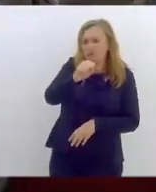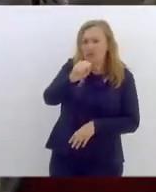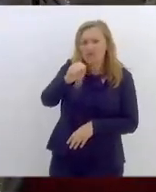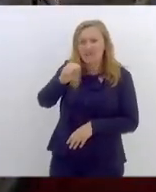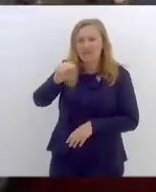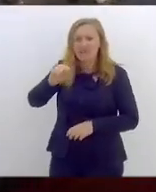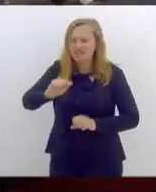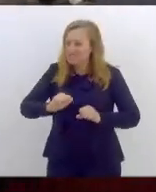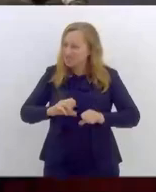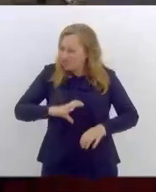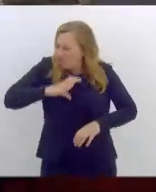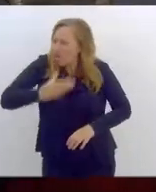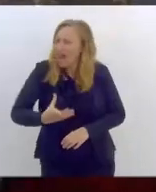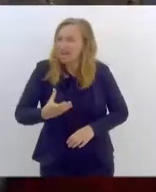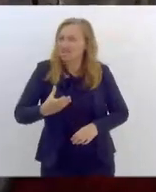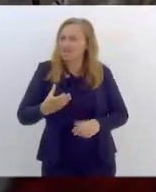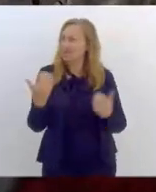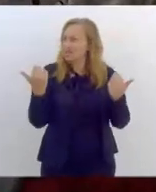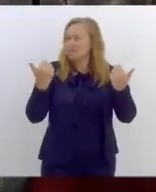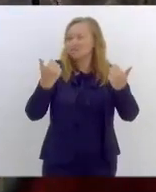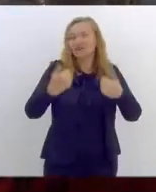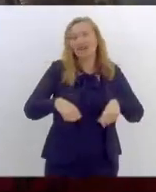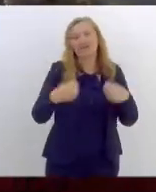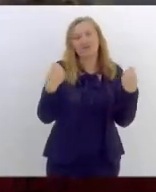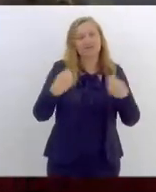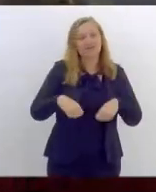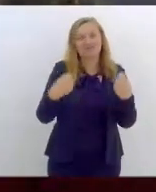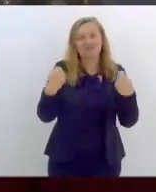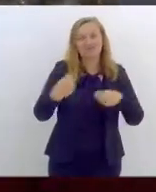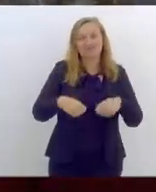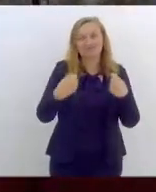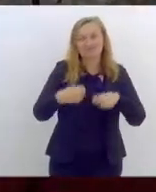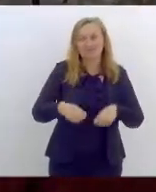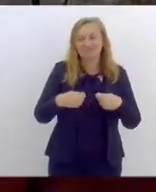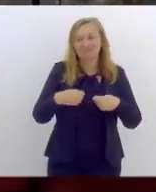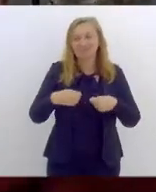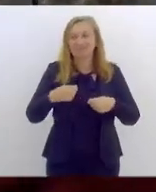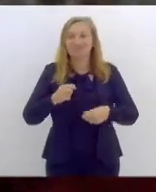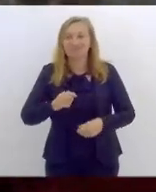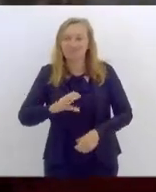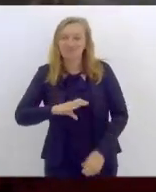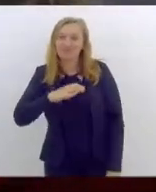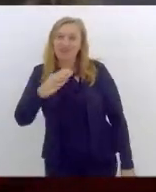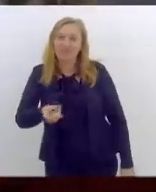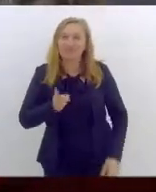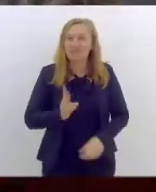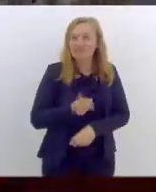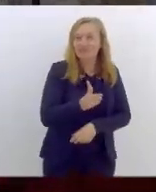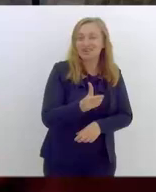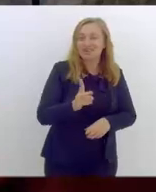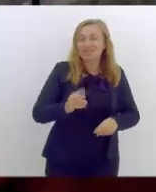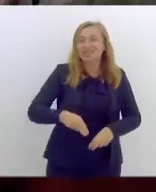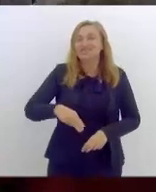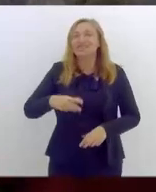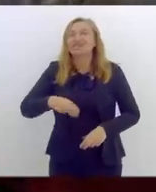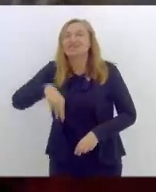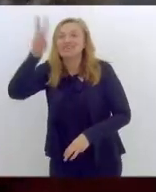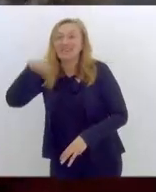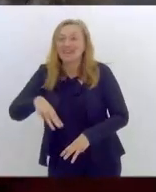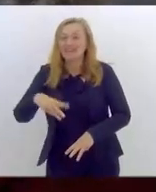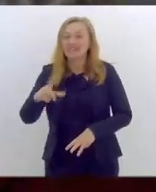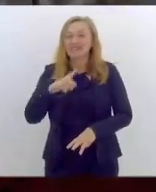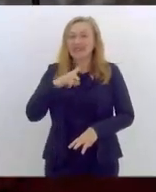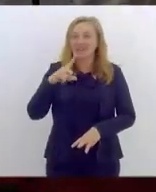preciso ter raça, é preciso ter gana sempre. Quem estás no corpo, a